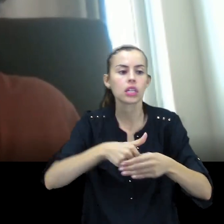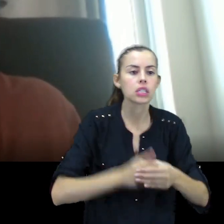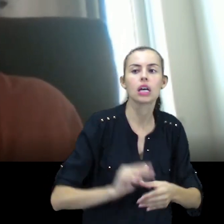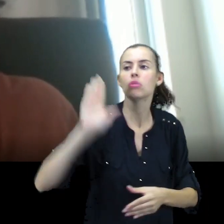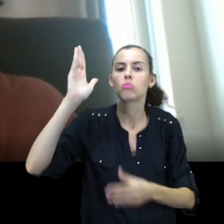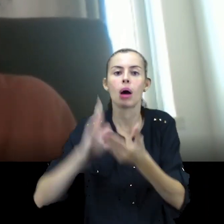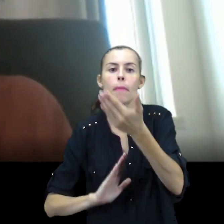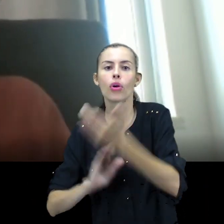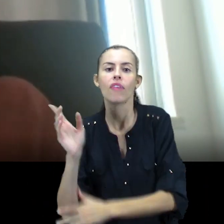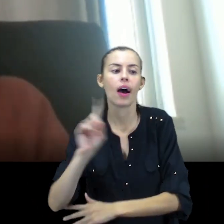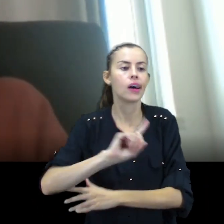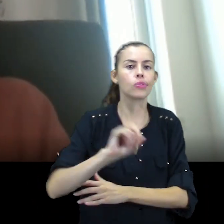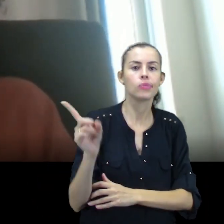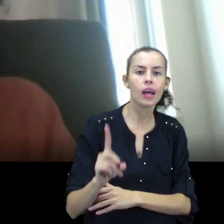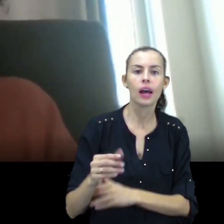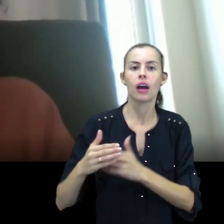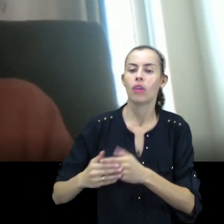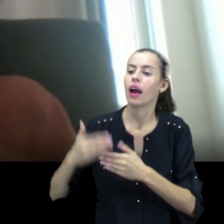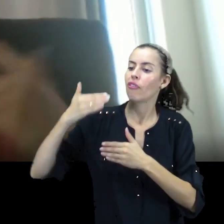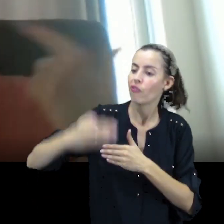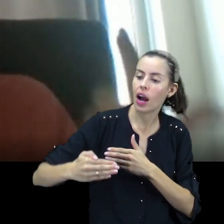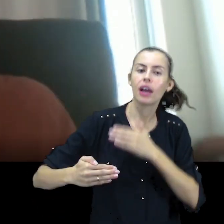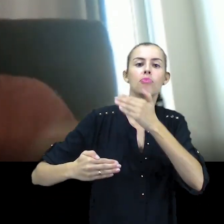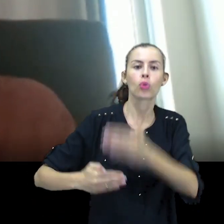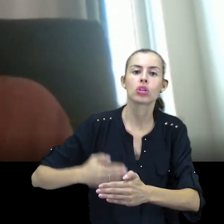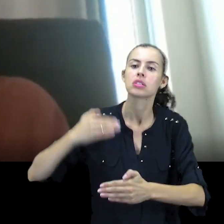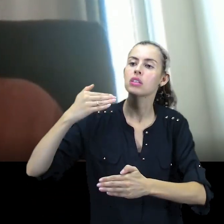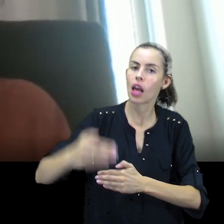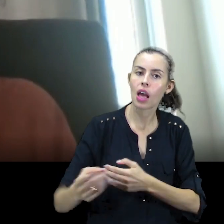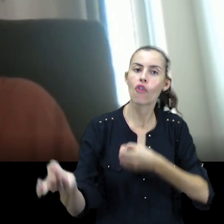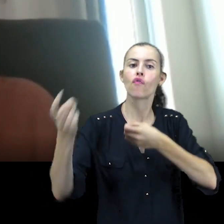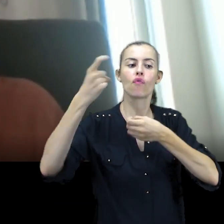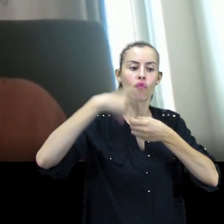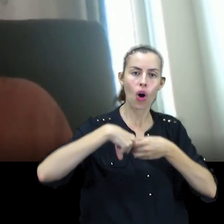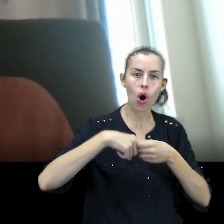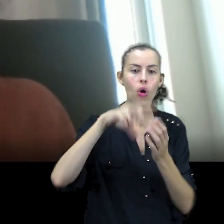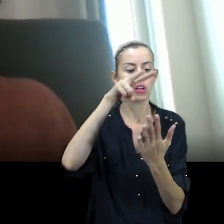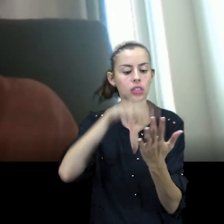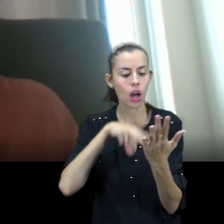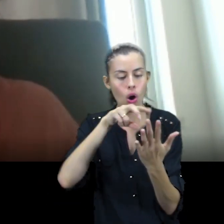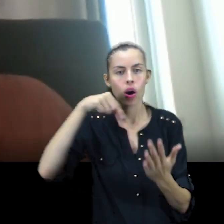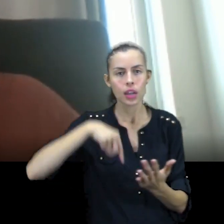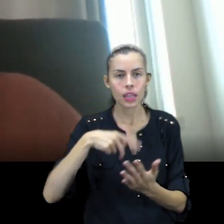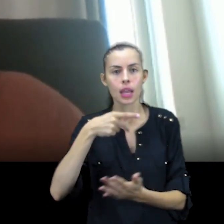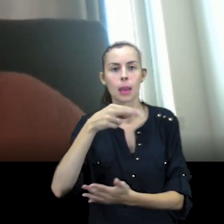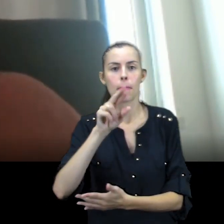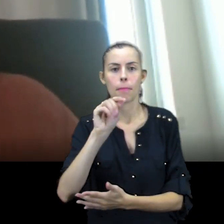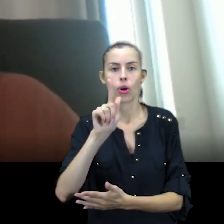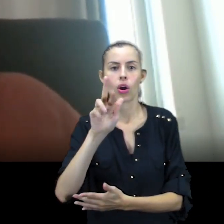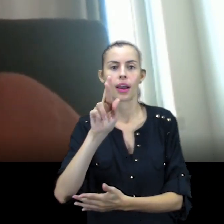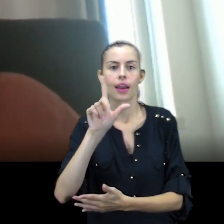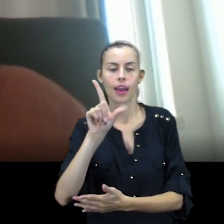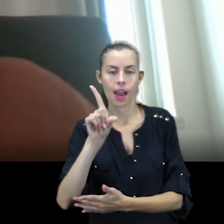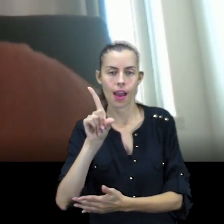a análise aqui da Prograde, do núcleo de currículos, e aí, por fim, é aprovada no conselho acadêmico. Então, tem toda uma burocracia que faz